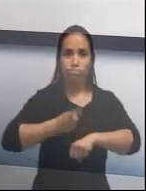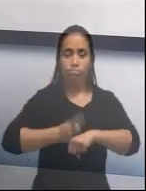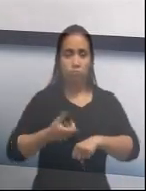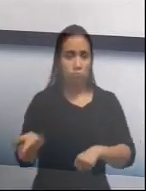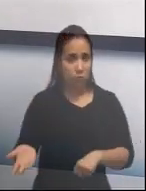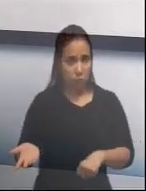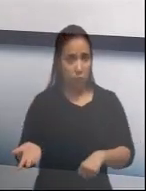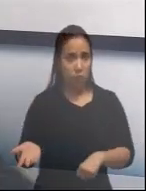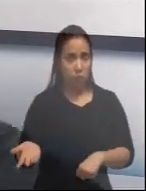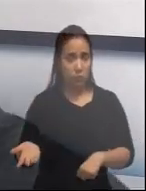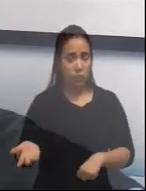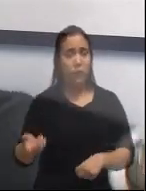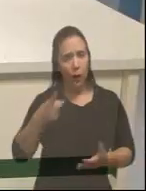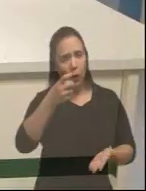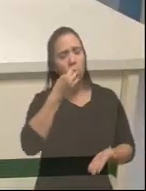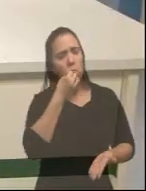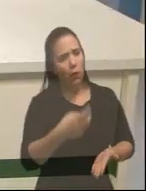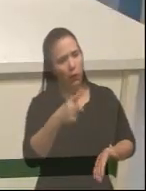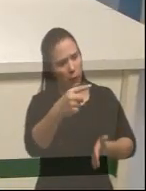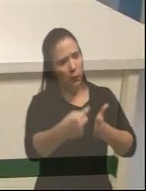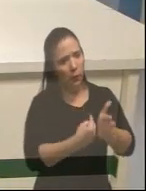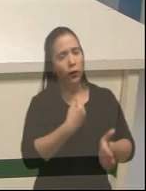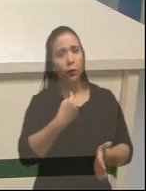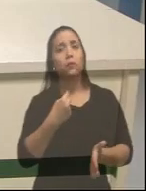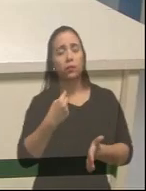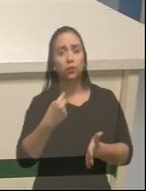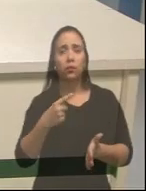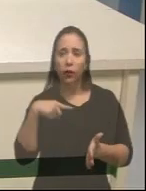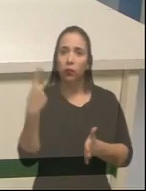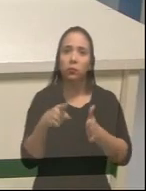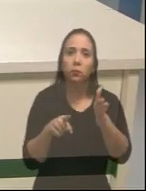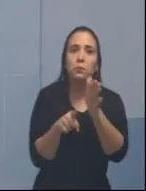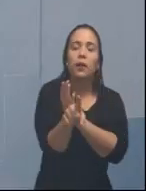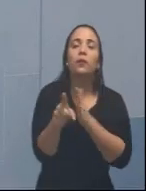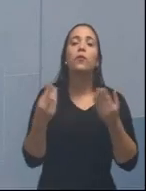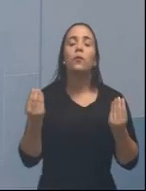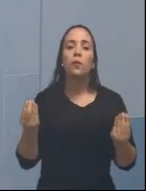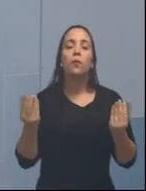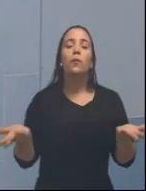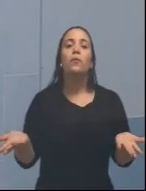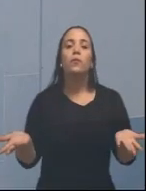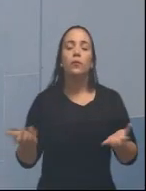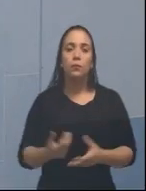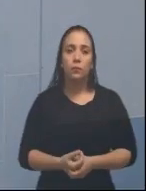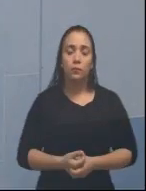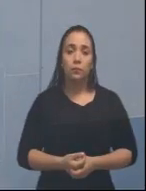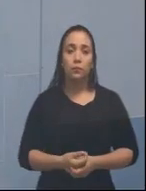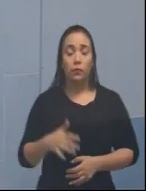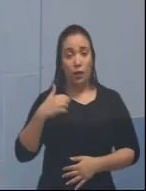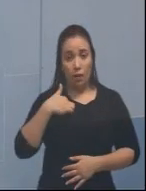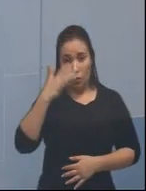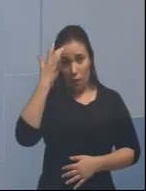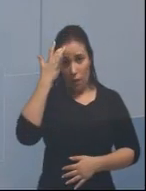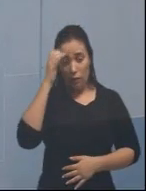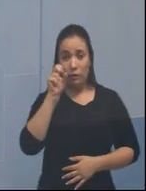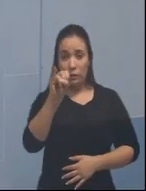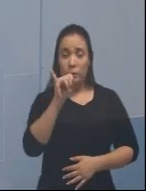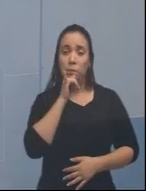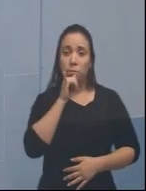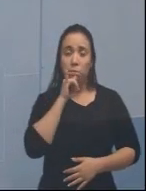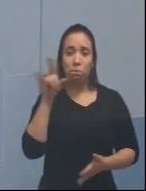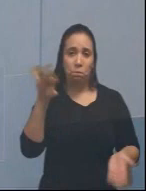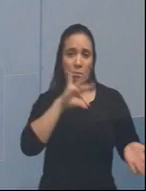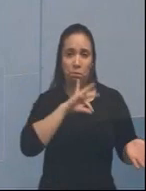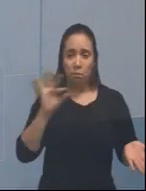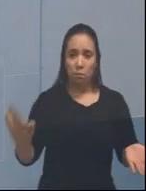entendimento? Luiz? Boa pergunta, Luiz. Pergunte aí para eles. Como é que eles voltam para casa? Na grande realidade, eu acho que se a